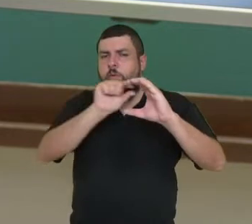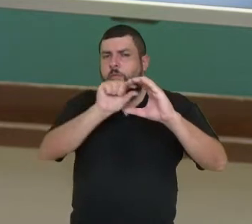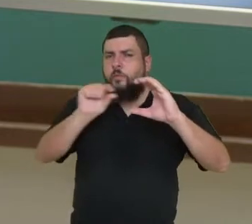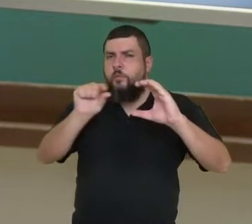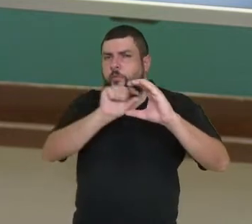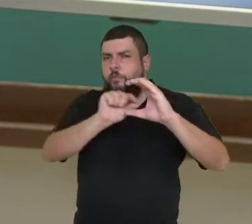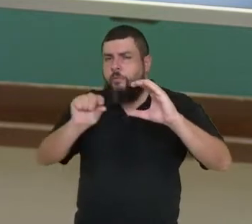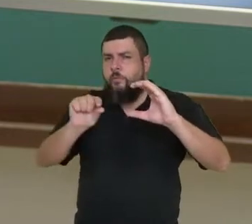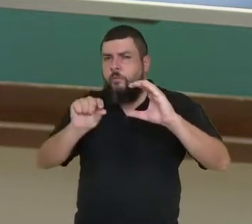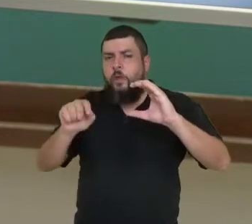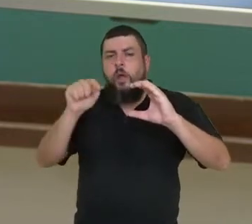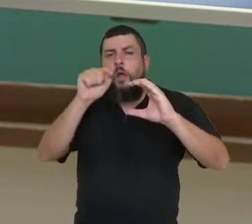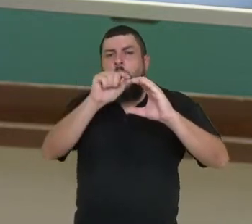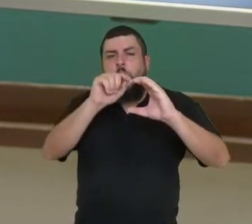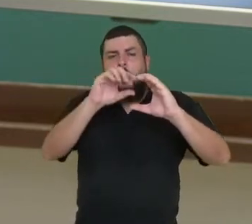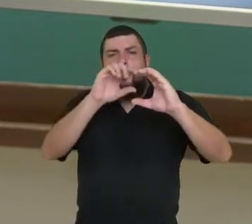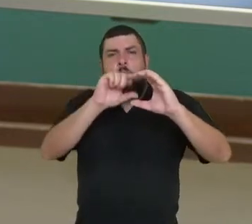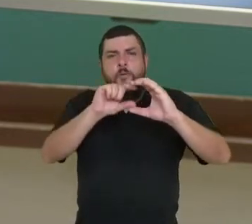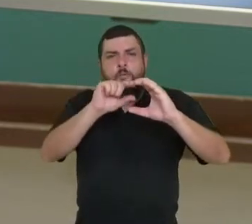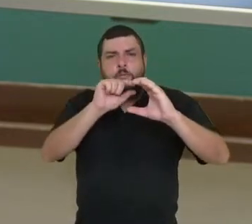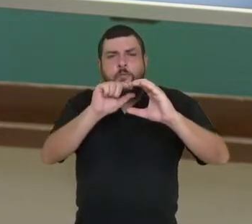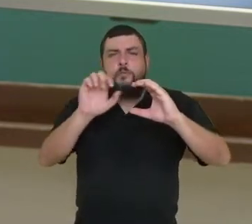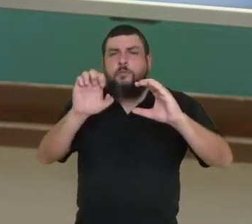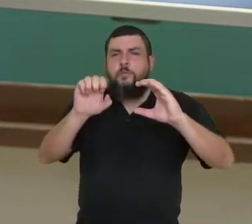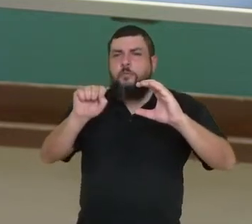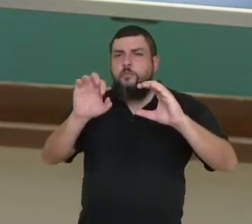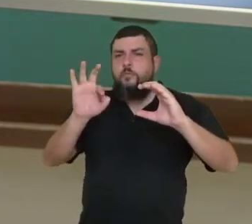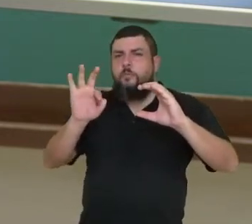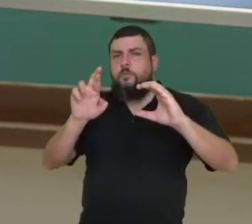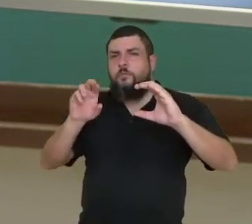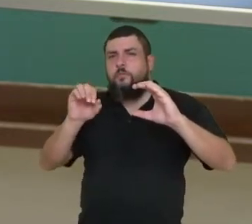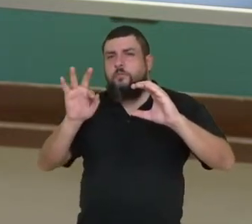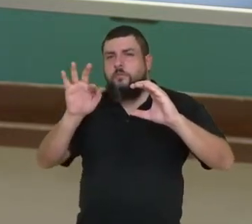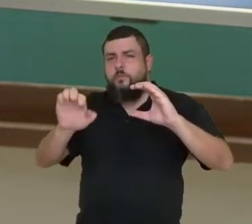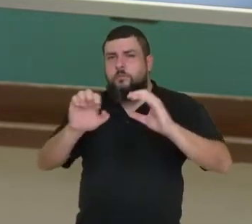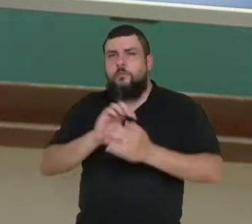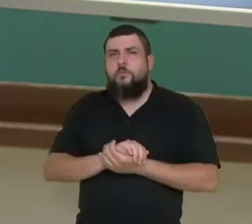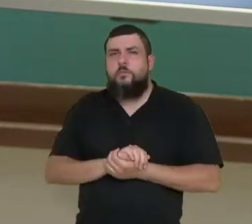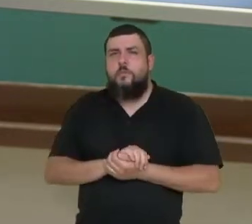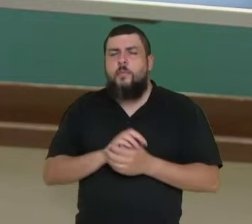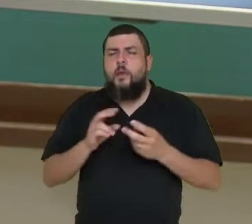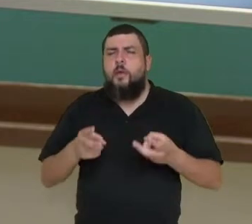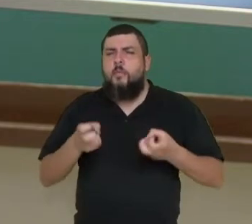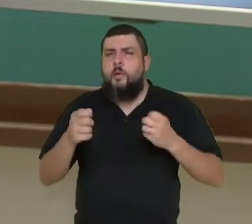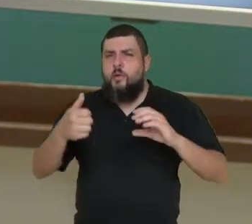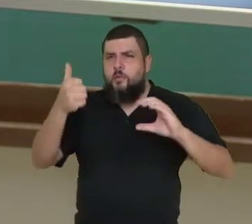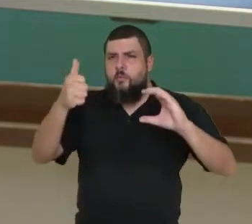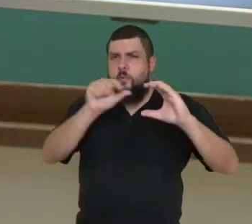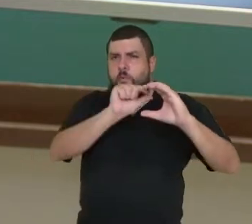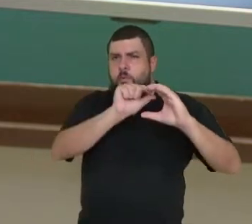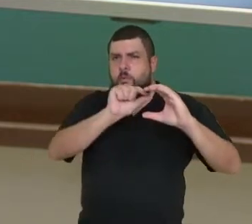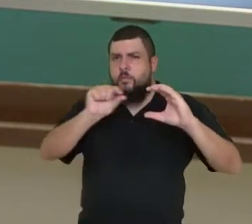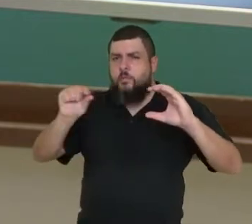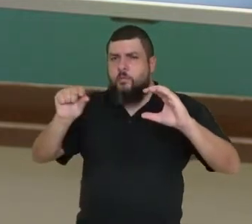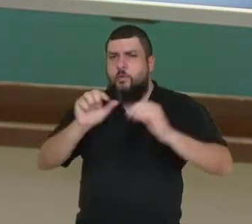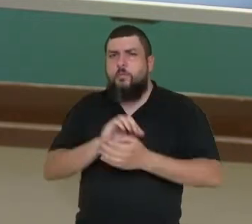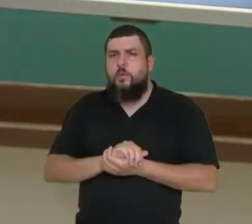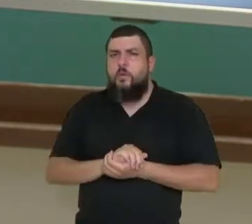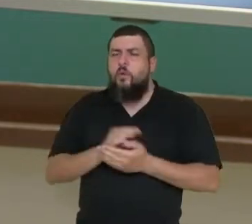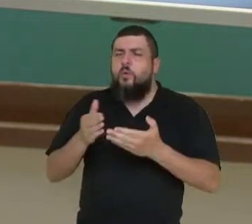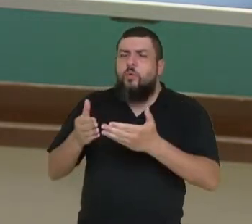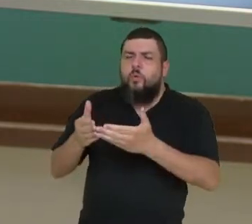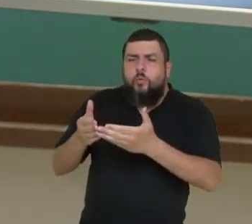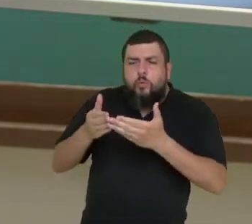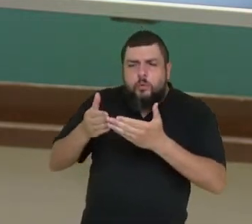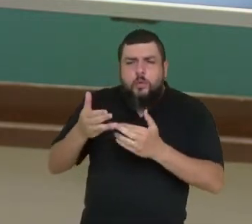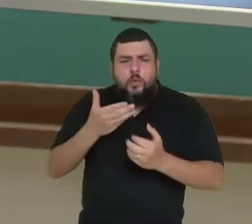de verso e cada conjunto de versos de estrofe, certo? Observem no primeiro verso, com licença, amigos e amigas.